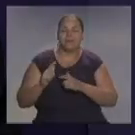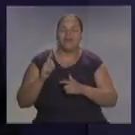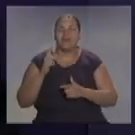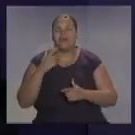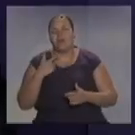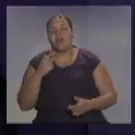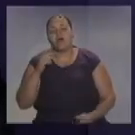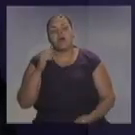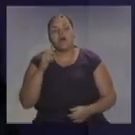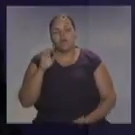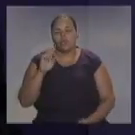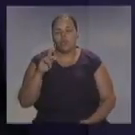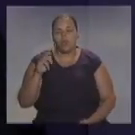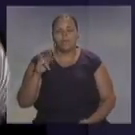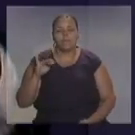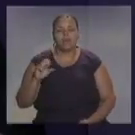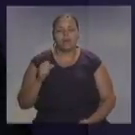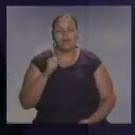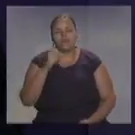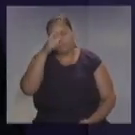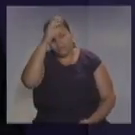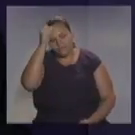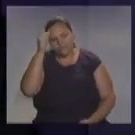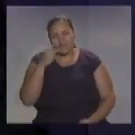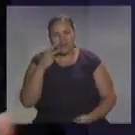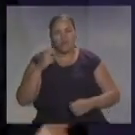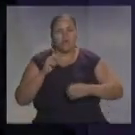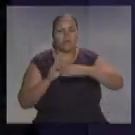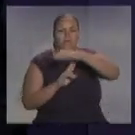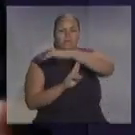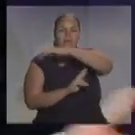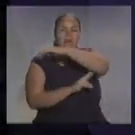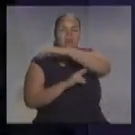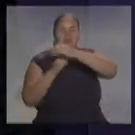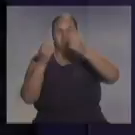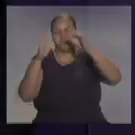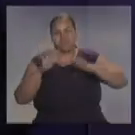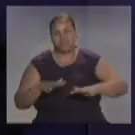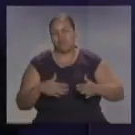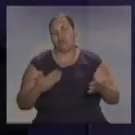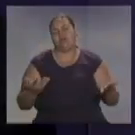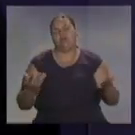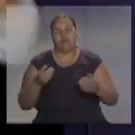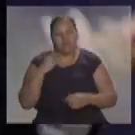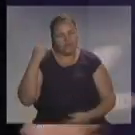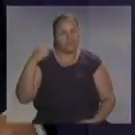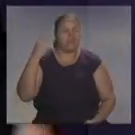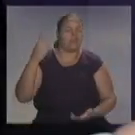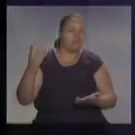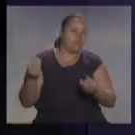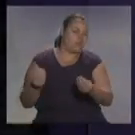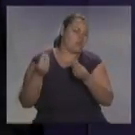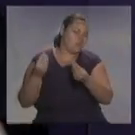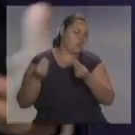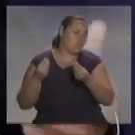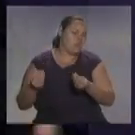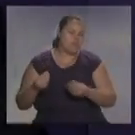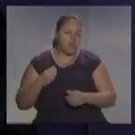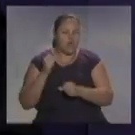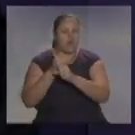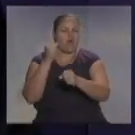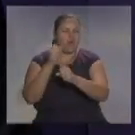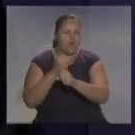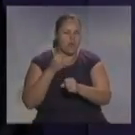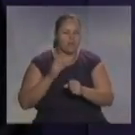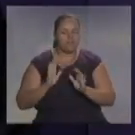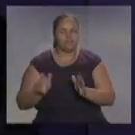Eduardo Paes anunciou a derrubada da perimetral. Eu falei, até cheguei, eu era vereador, eu falei, esse cara tá doido, não é possível, uma